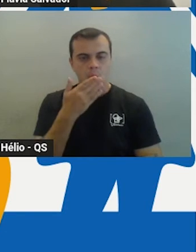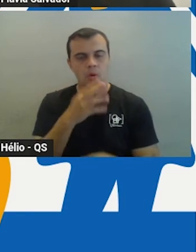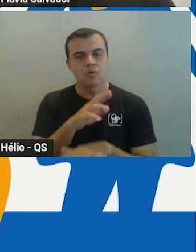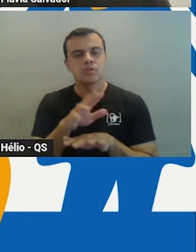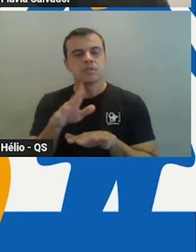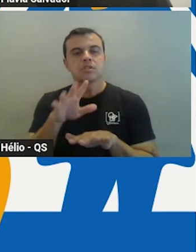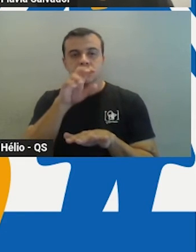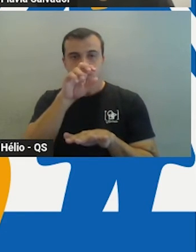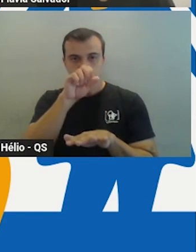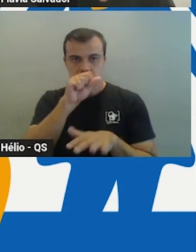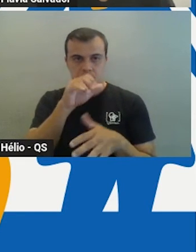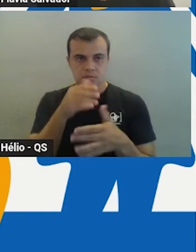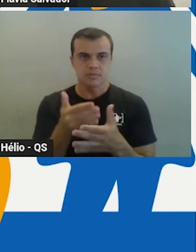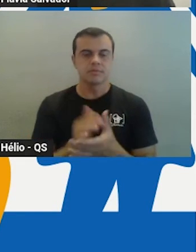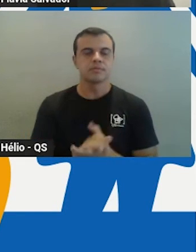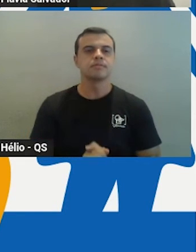né?